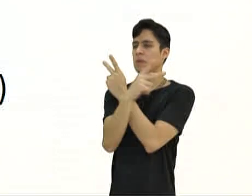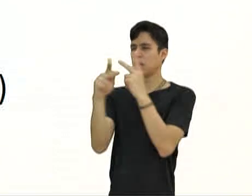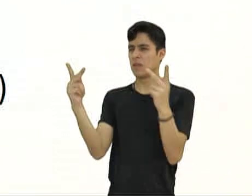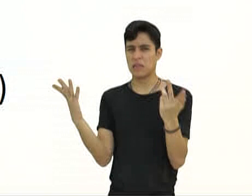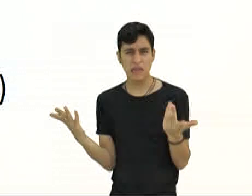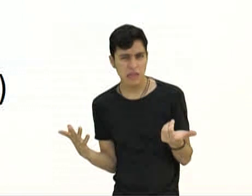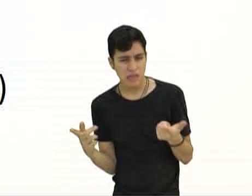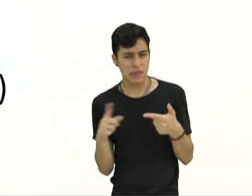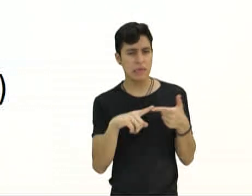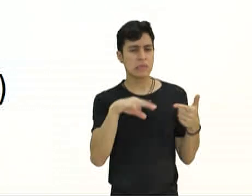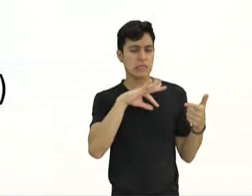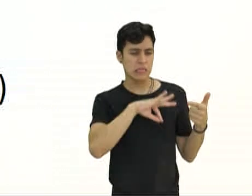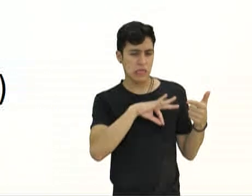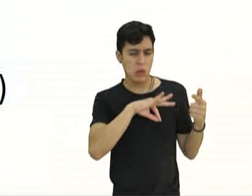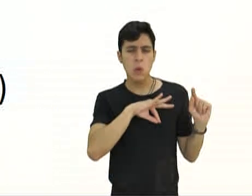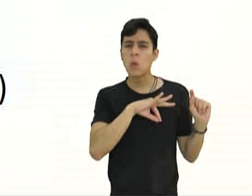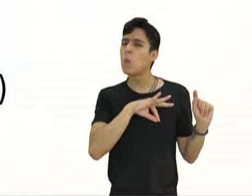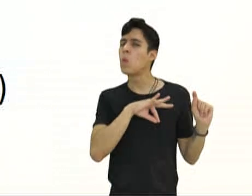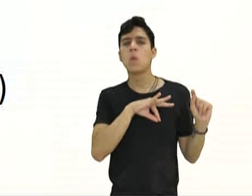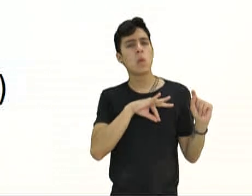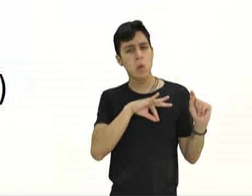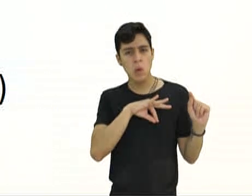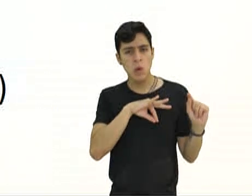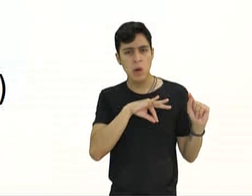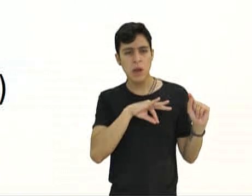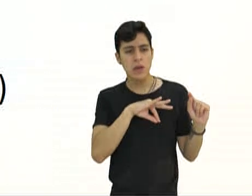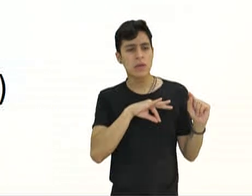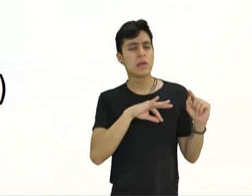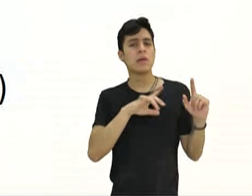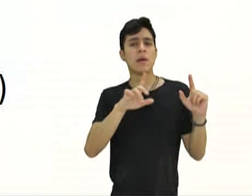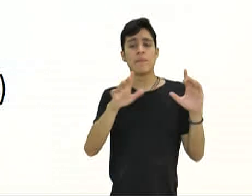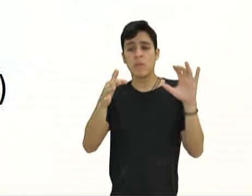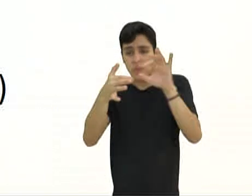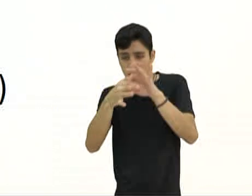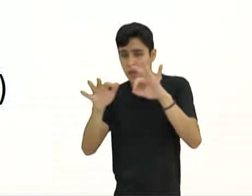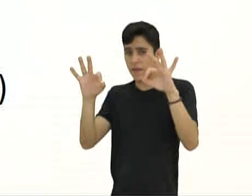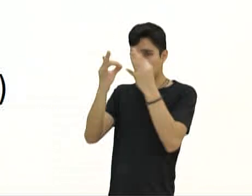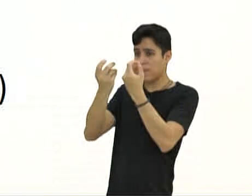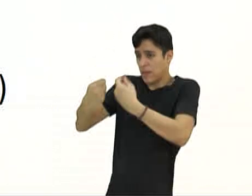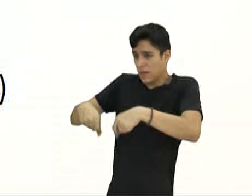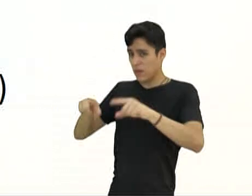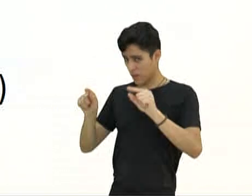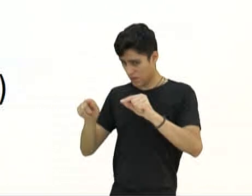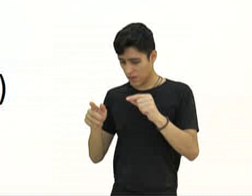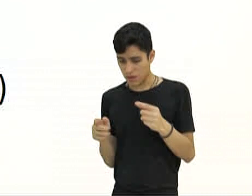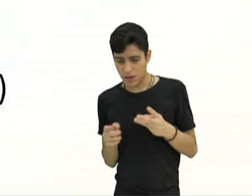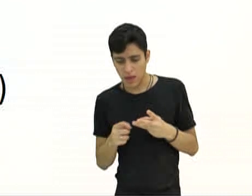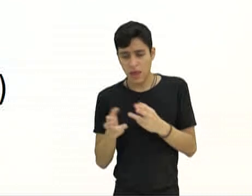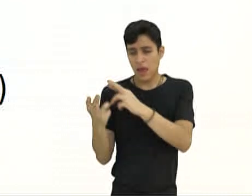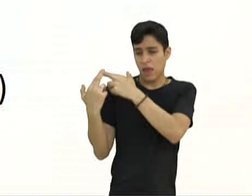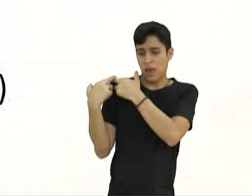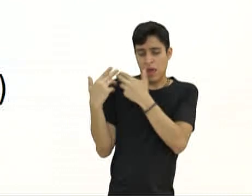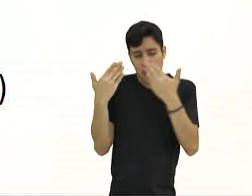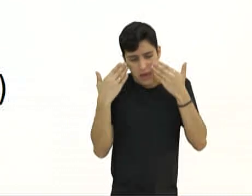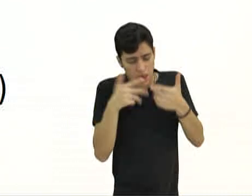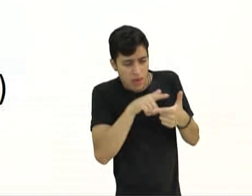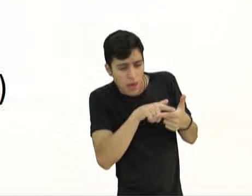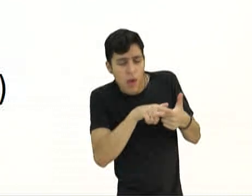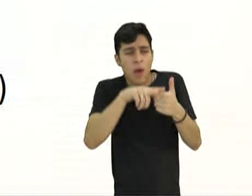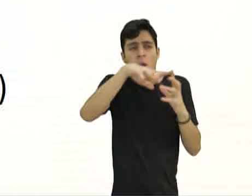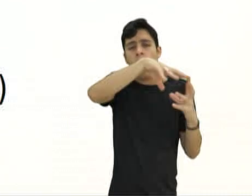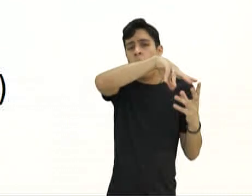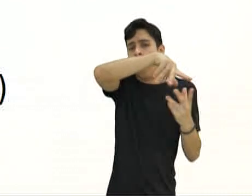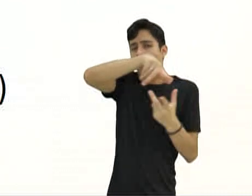um salário que leve em consideração os encargos familiares, a nossa responsabilidade diante do problema